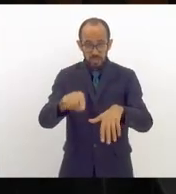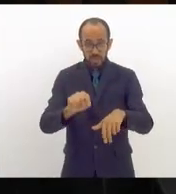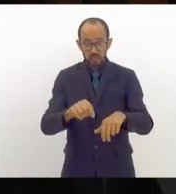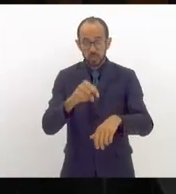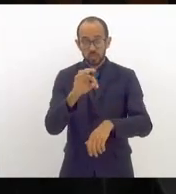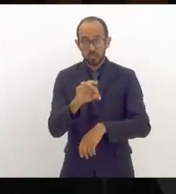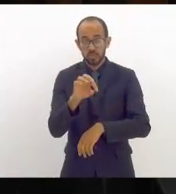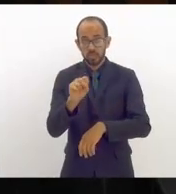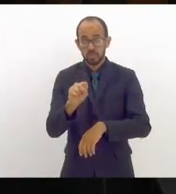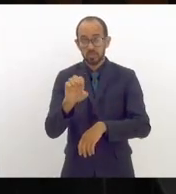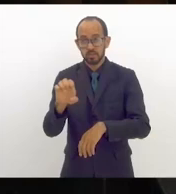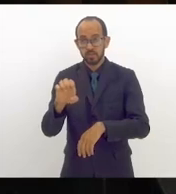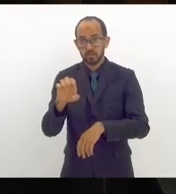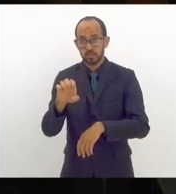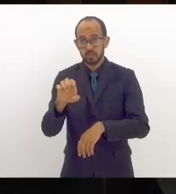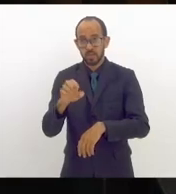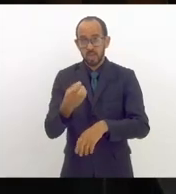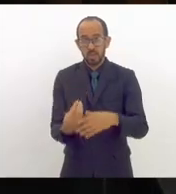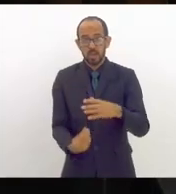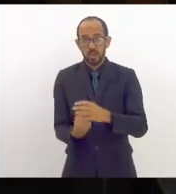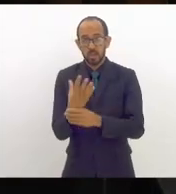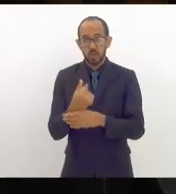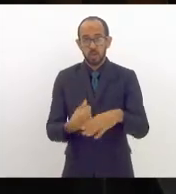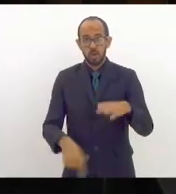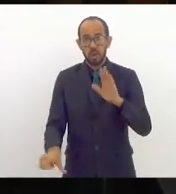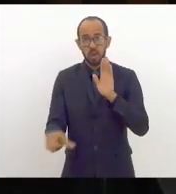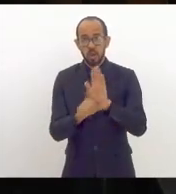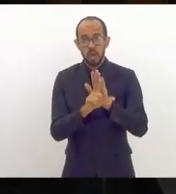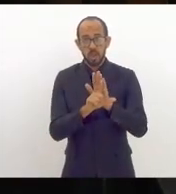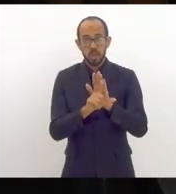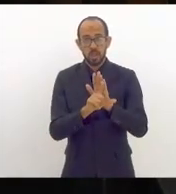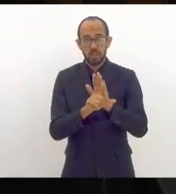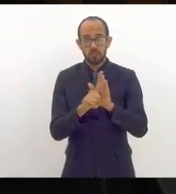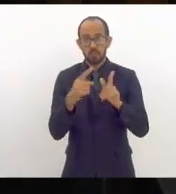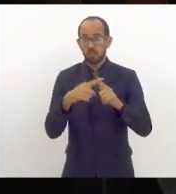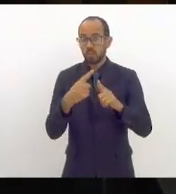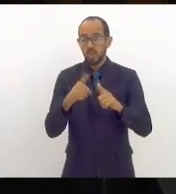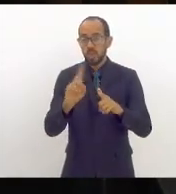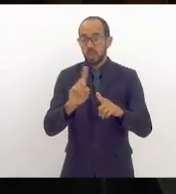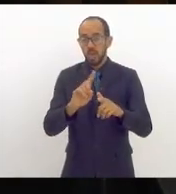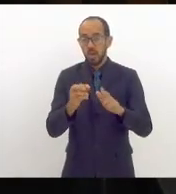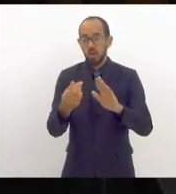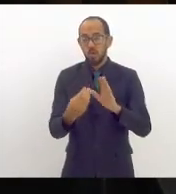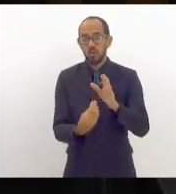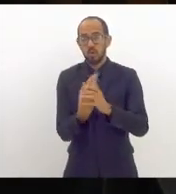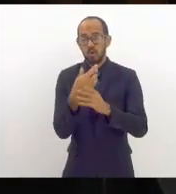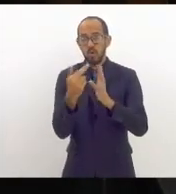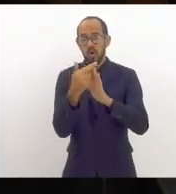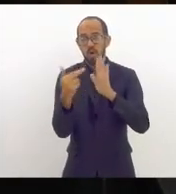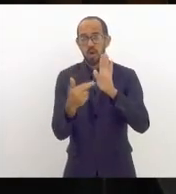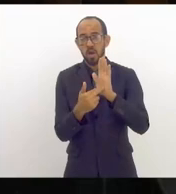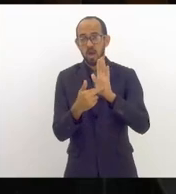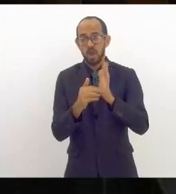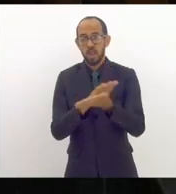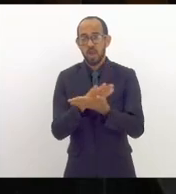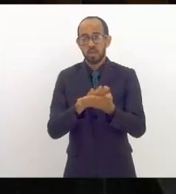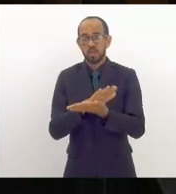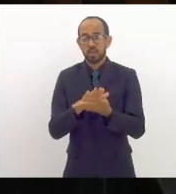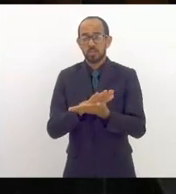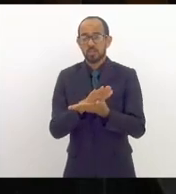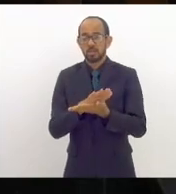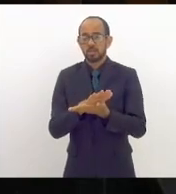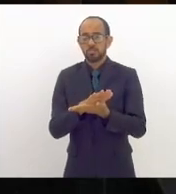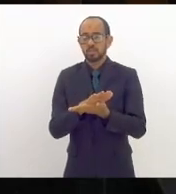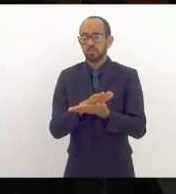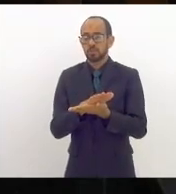Tribunal legislou porque ele não regulamentou absolutamente nada ele legislou de forma